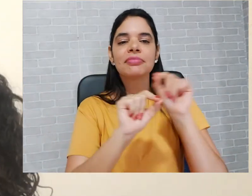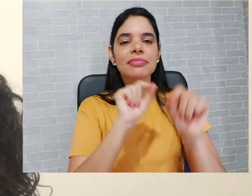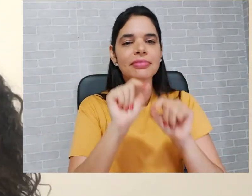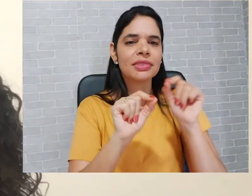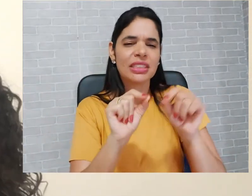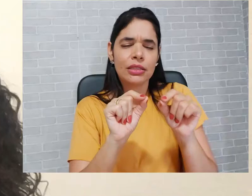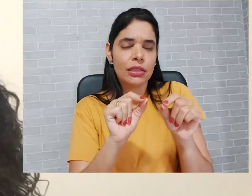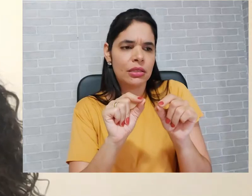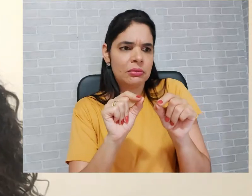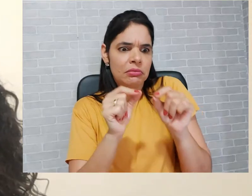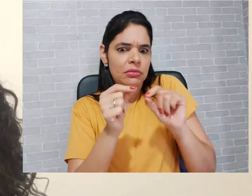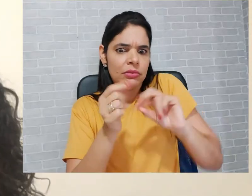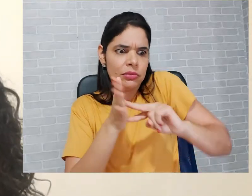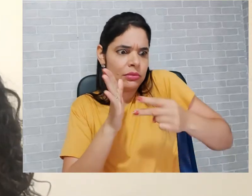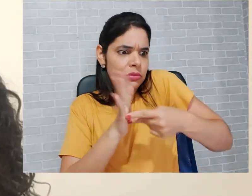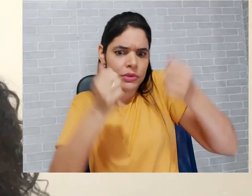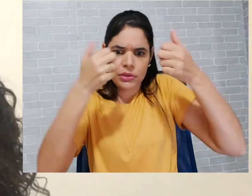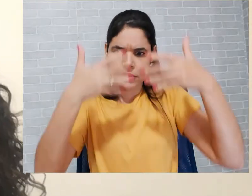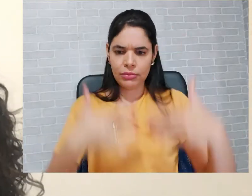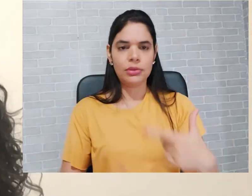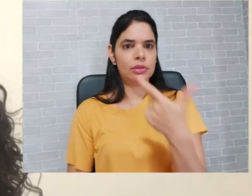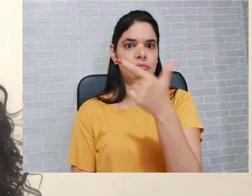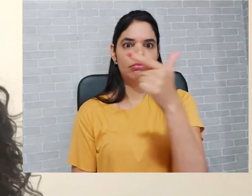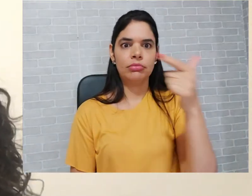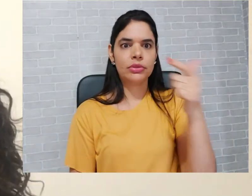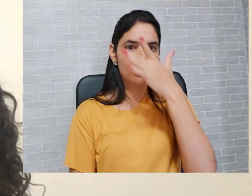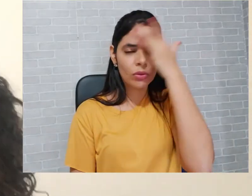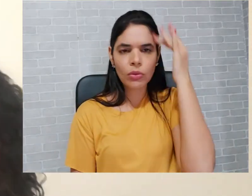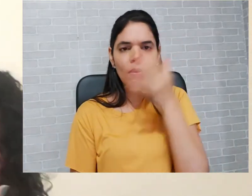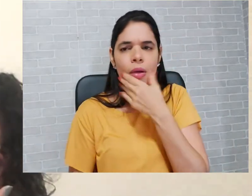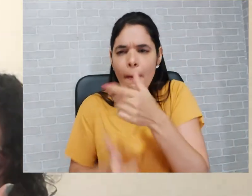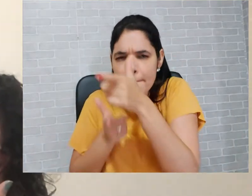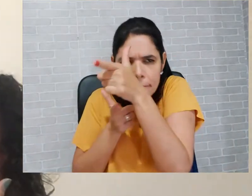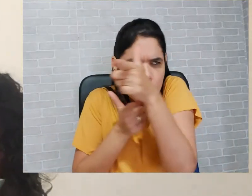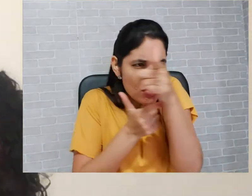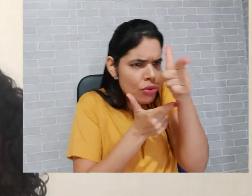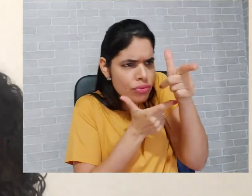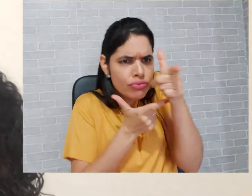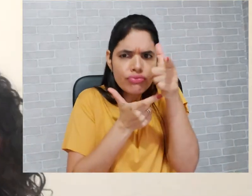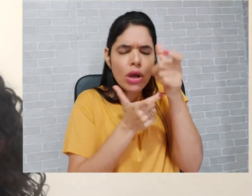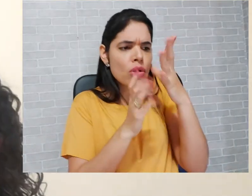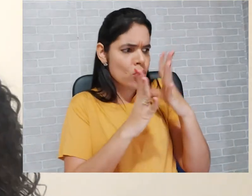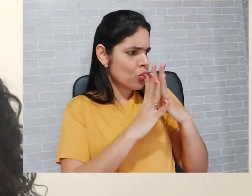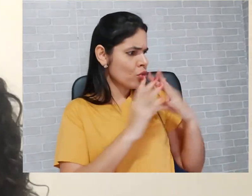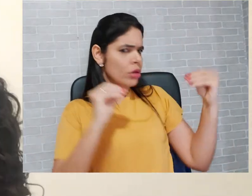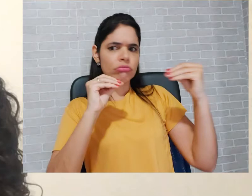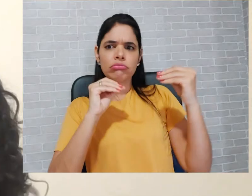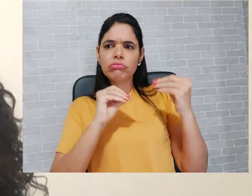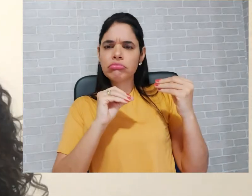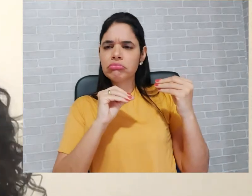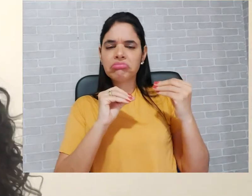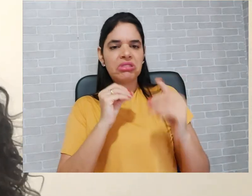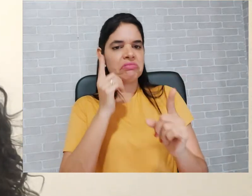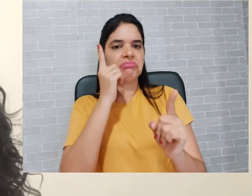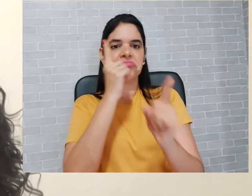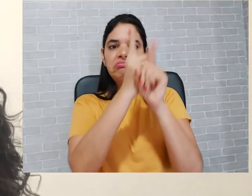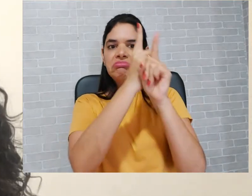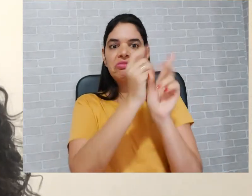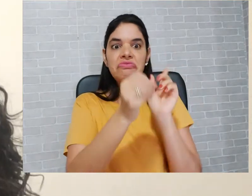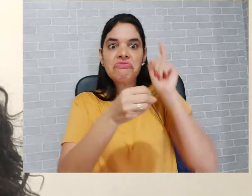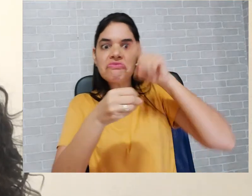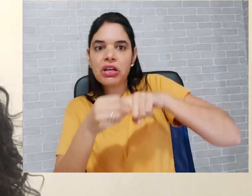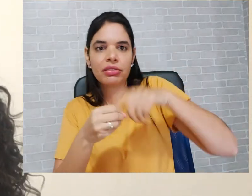incomuns ou até inexplicáveis. Por exemplo, um caçador que se perde na floresta e não encontra